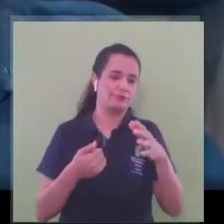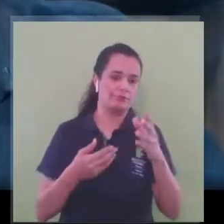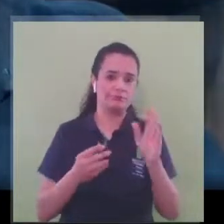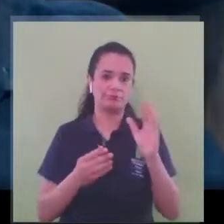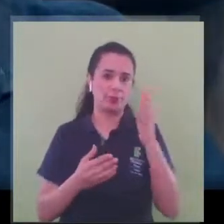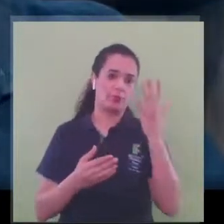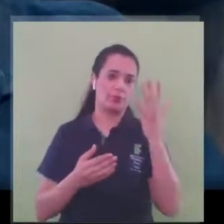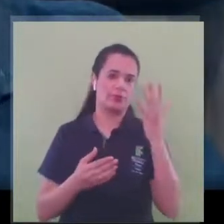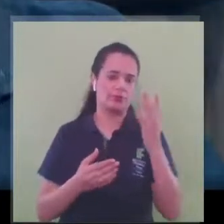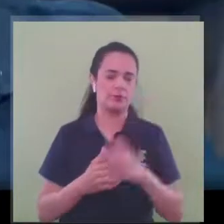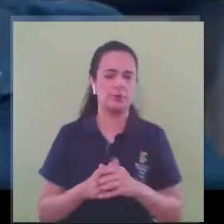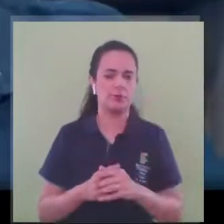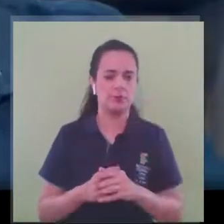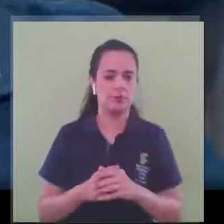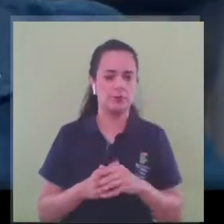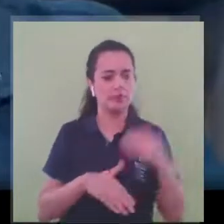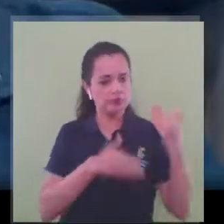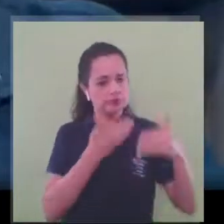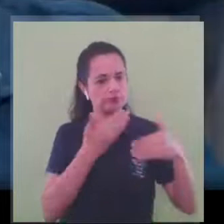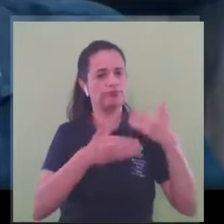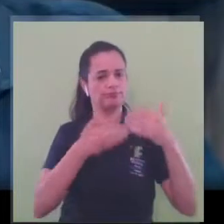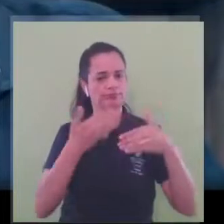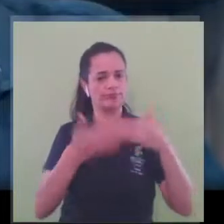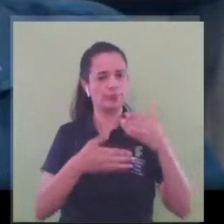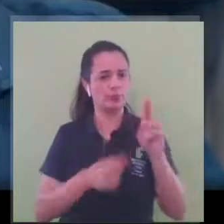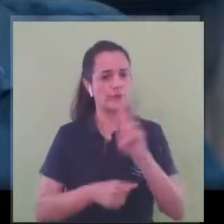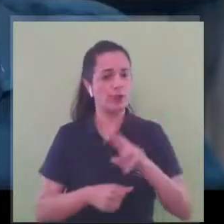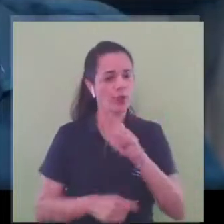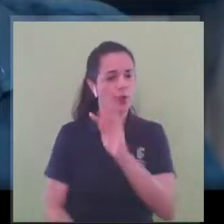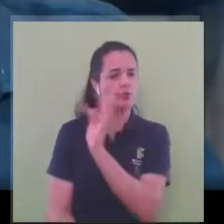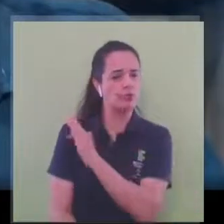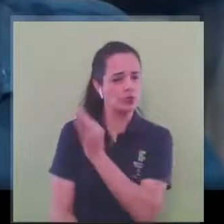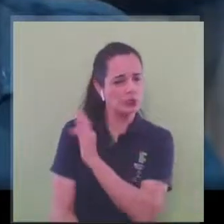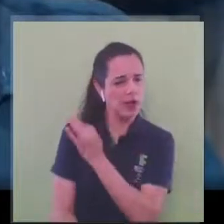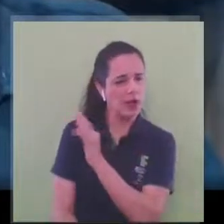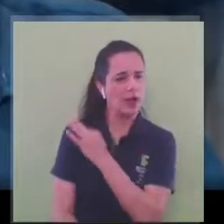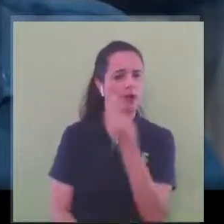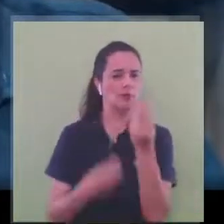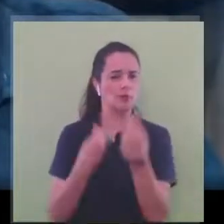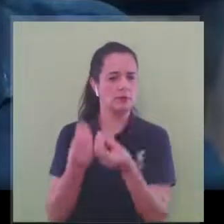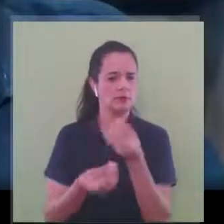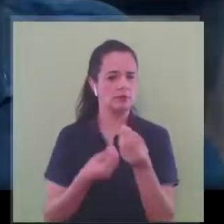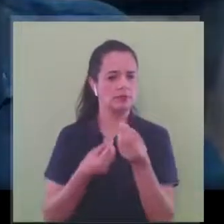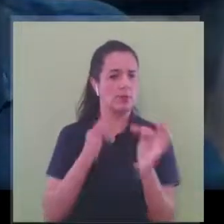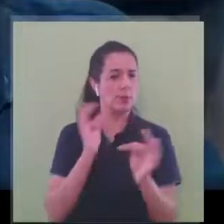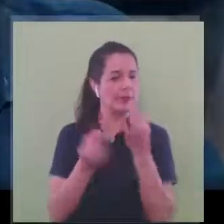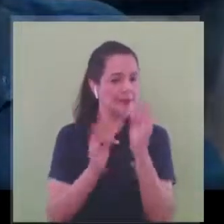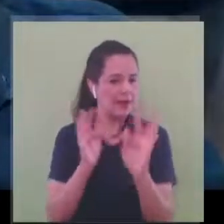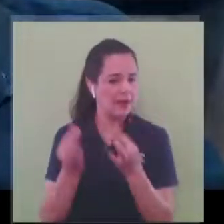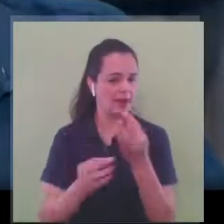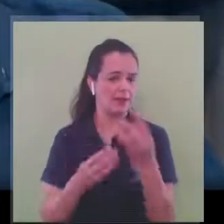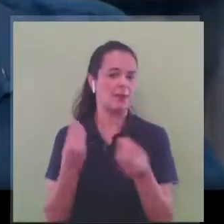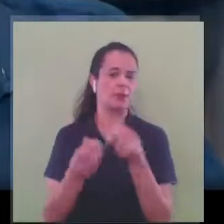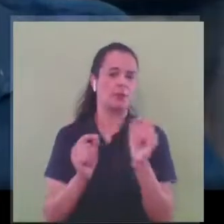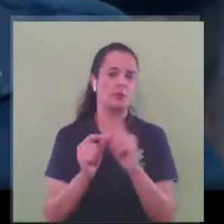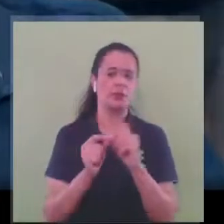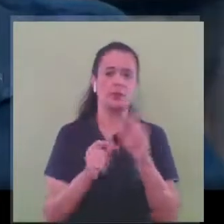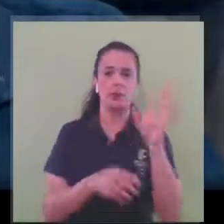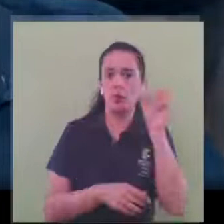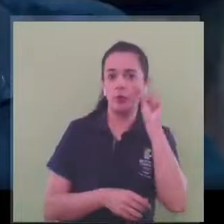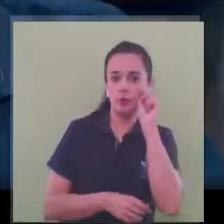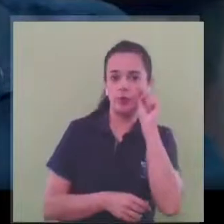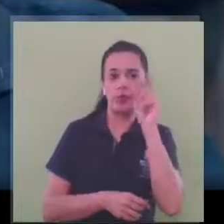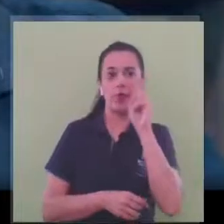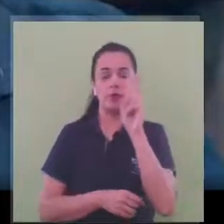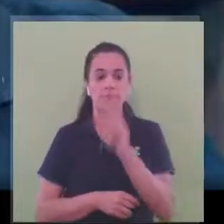algo desenvolvido, né, com o tempo, com a técnica. O que é natural do ser humano é escutar, é